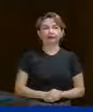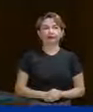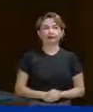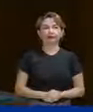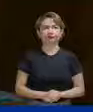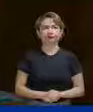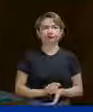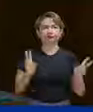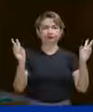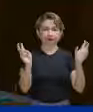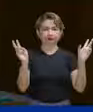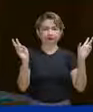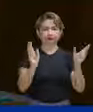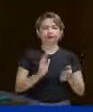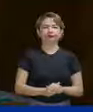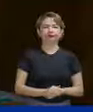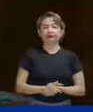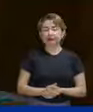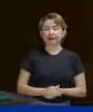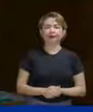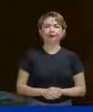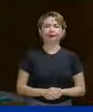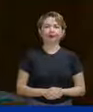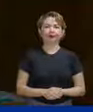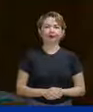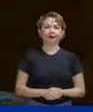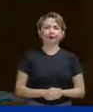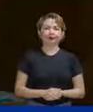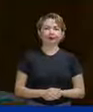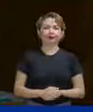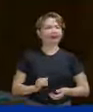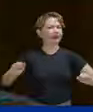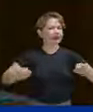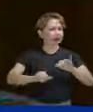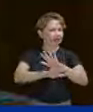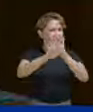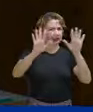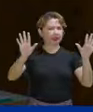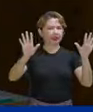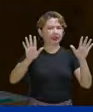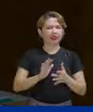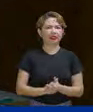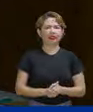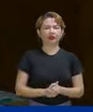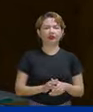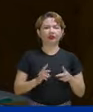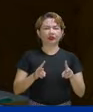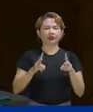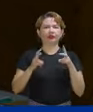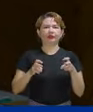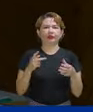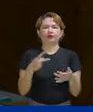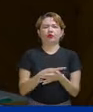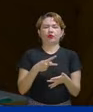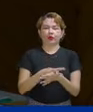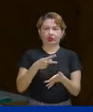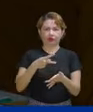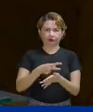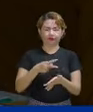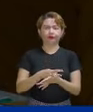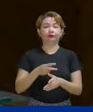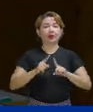Fecho aspas. No trecho destacado, fica claro que houve o reconhecimento da